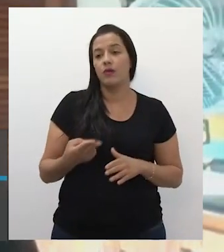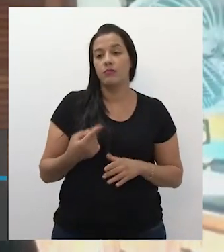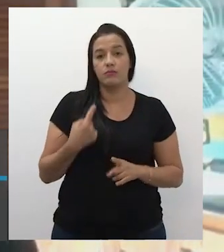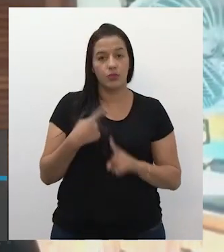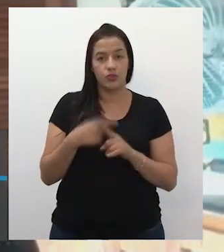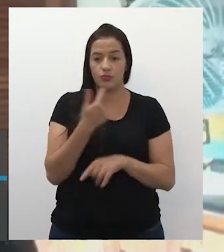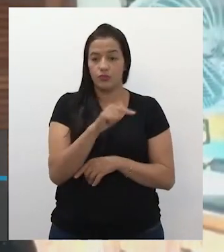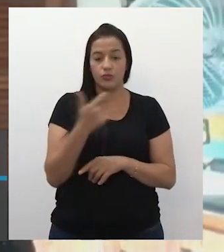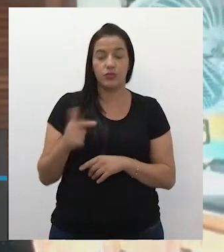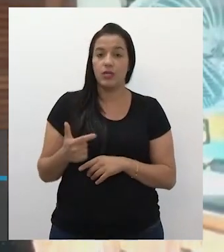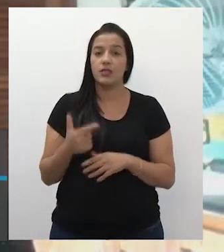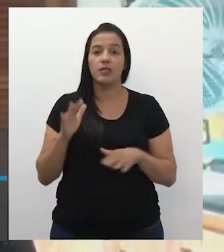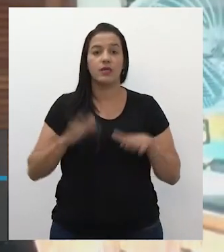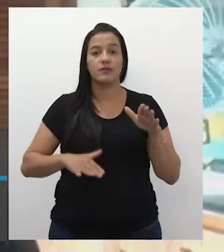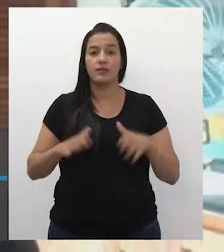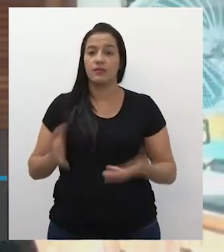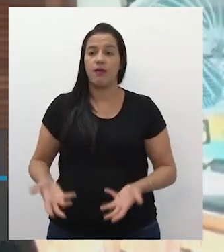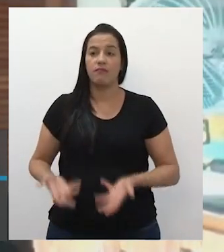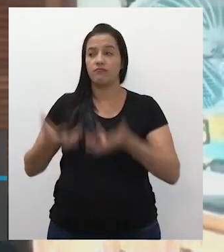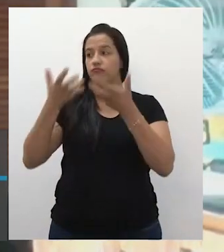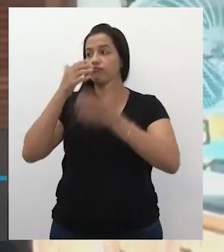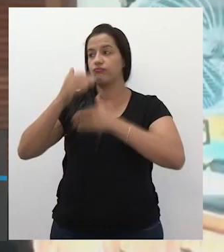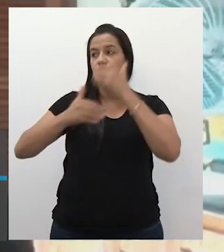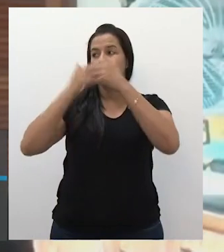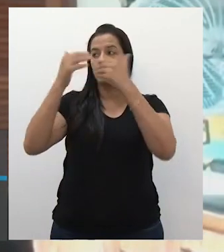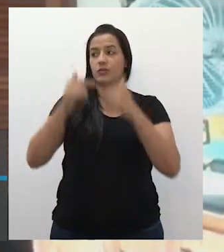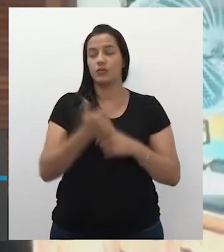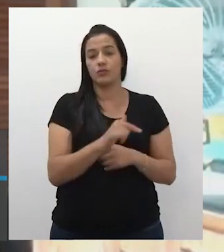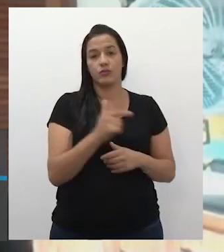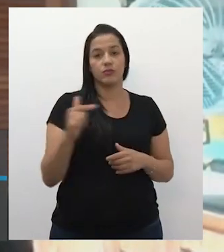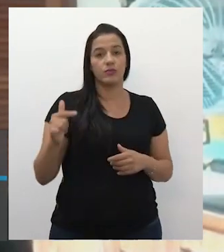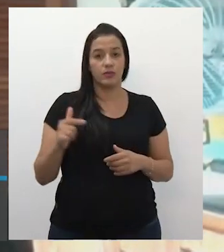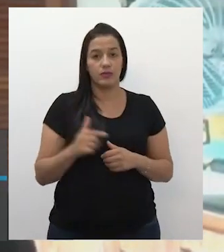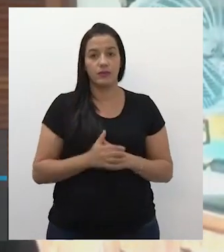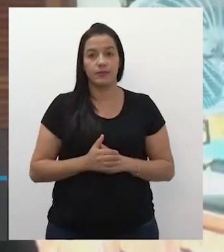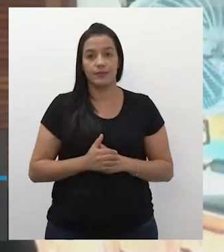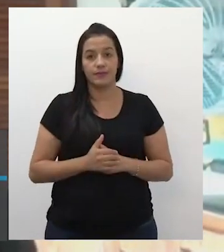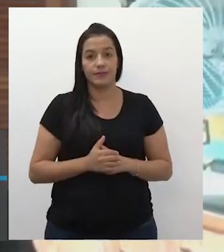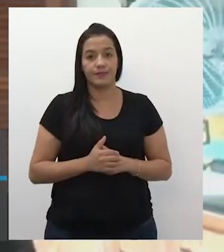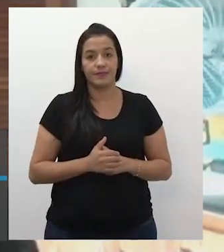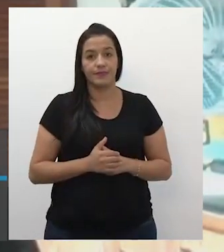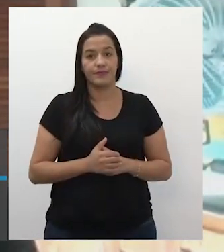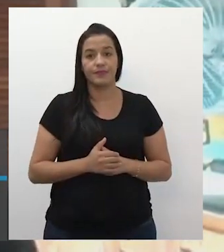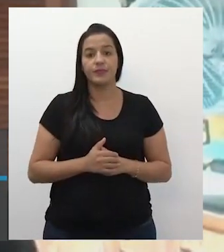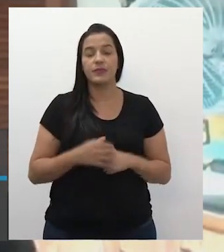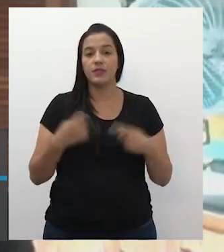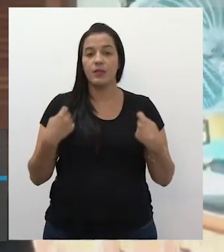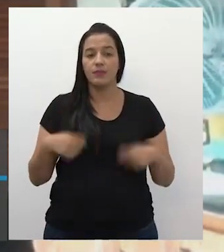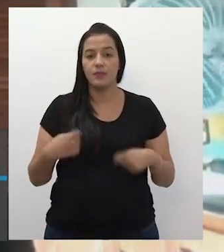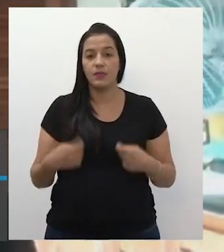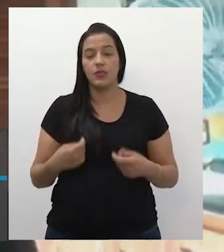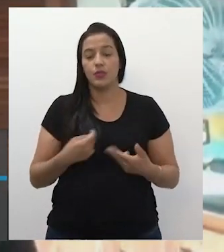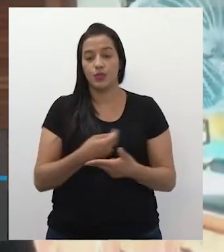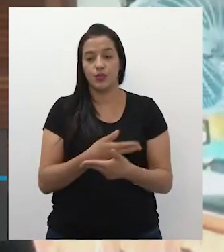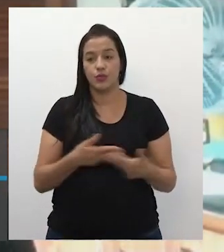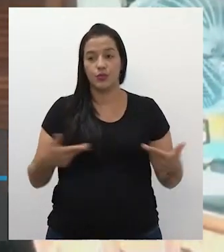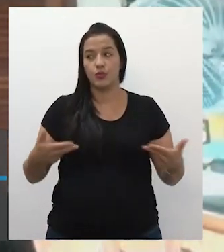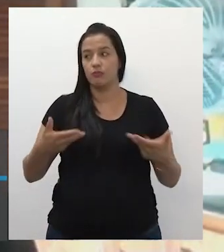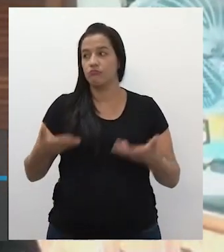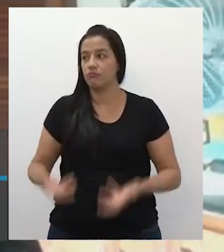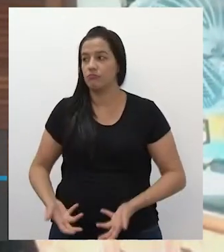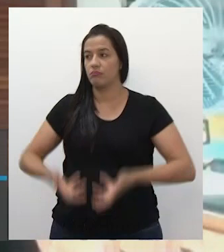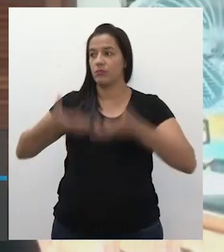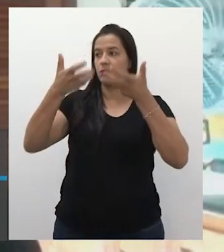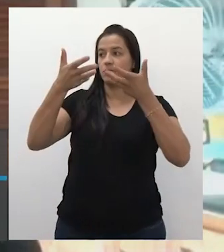trazer contribuições de avanço, né? Ou porque traz elogios valorativos, ou porque também